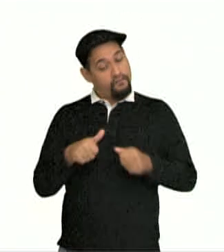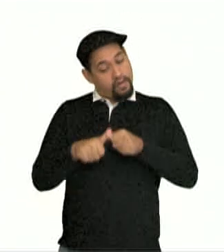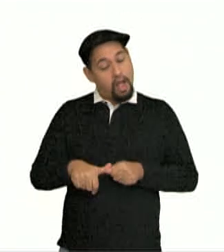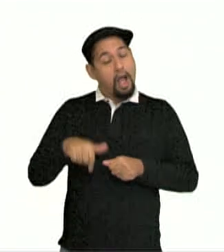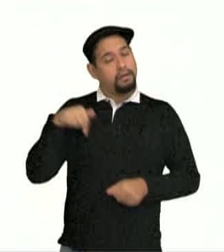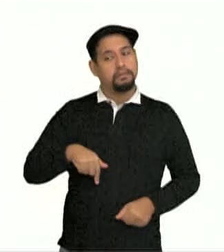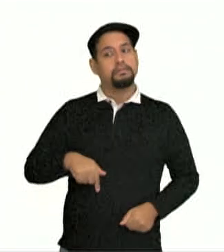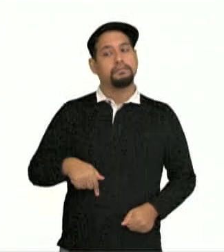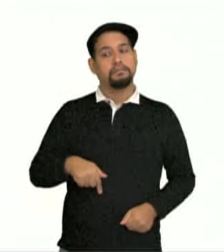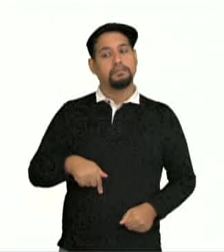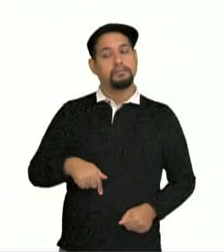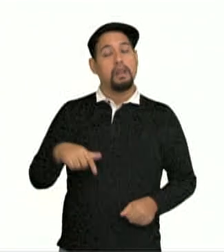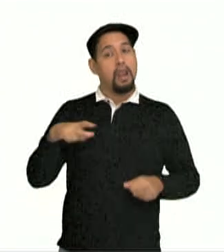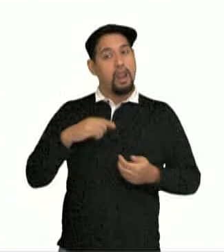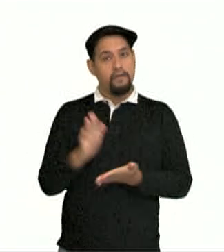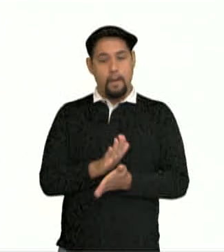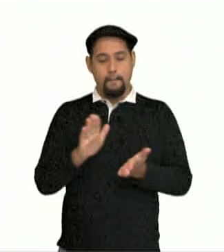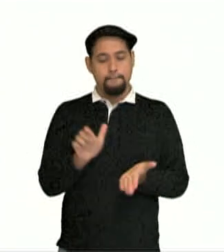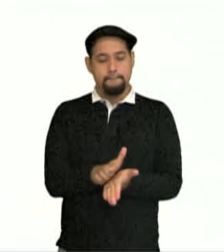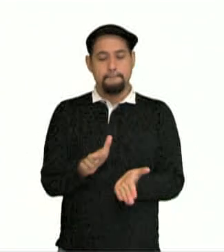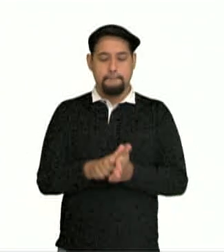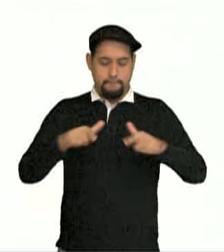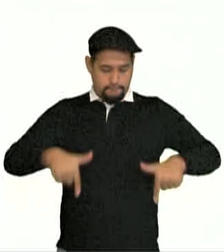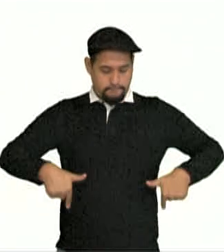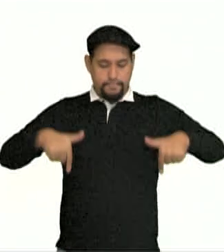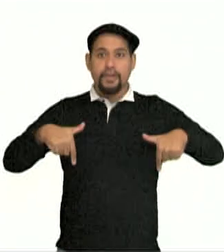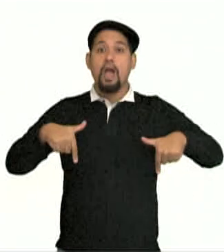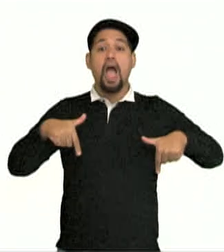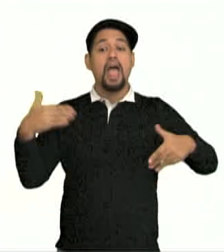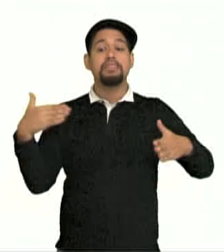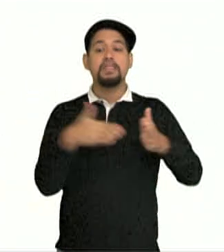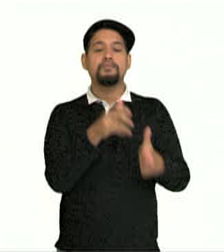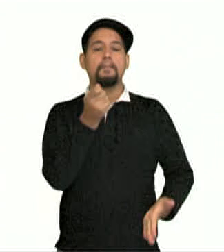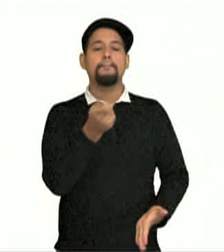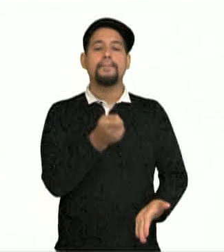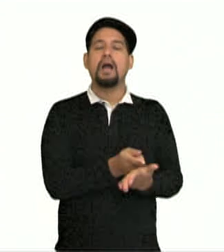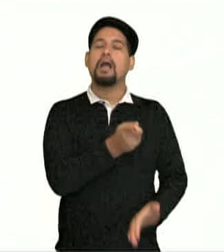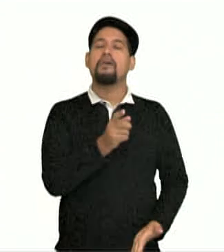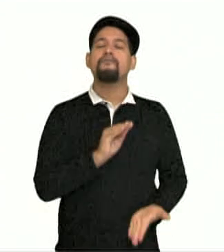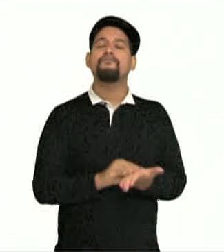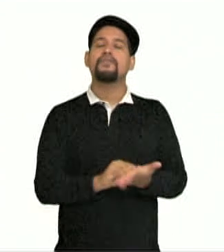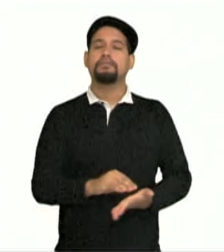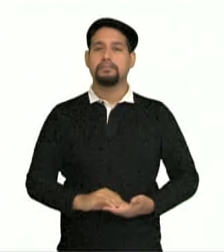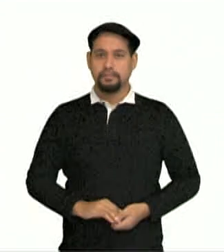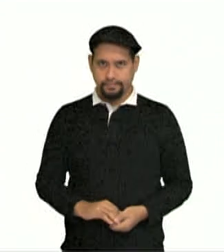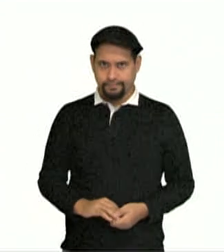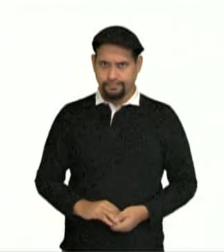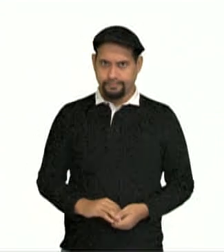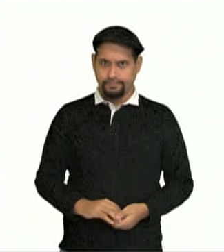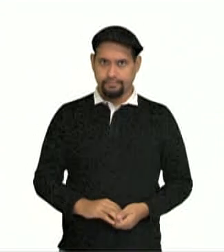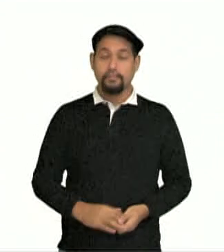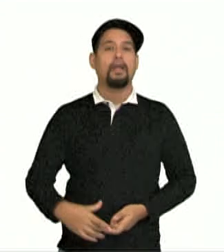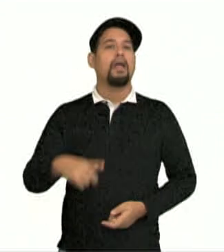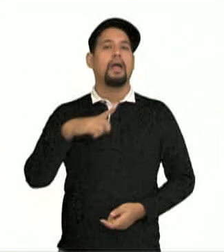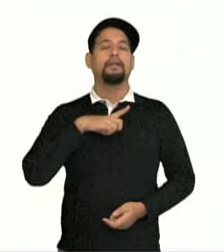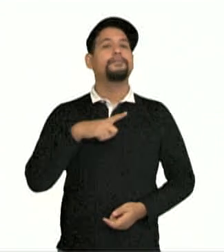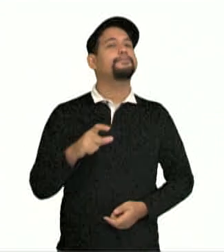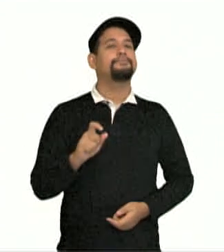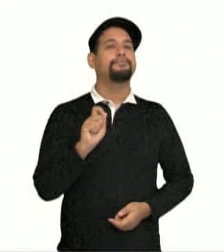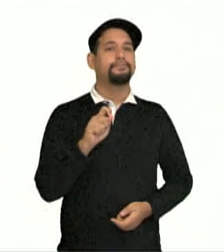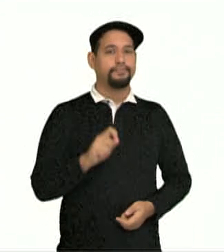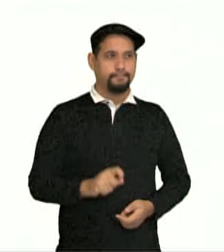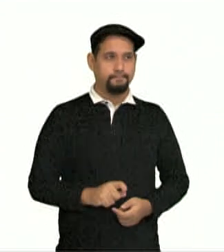aqui, carregando este cartaz até você saldar a sua dívida. Olha só, aqui nós temos a presença do